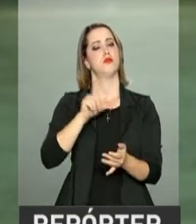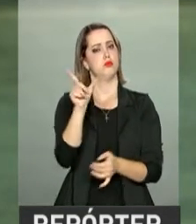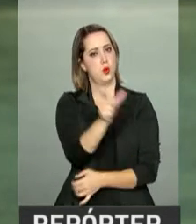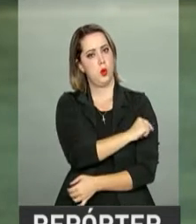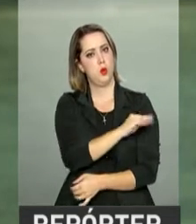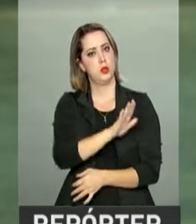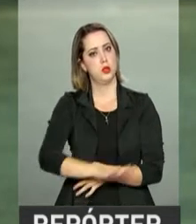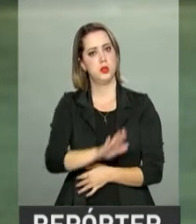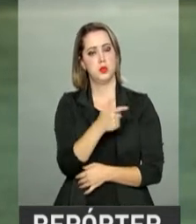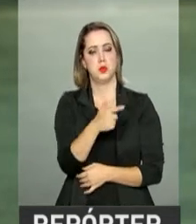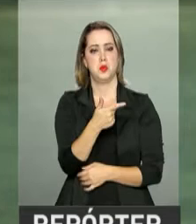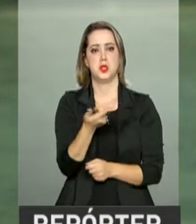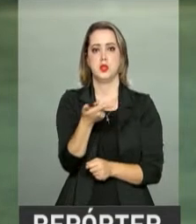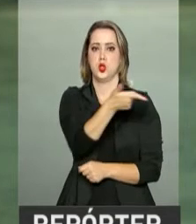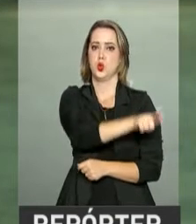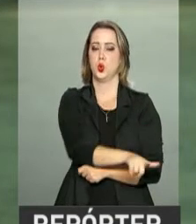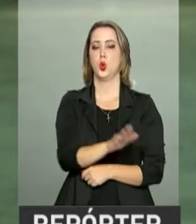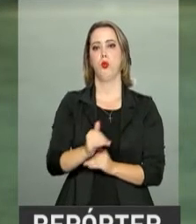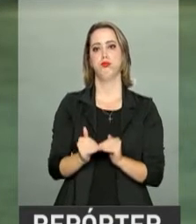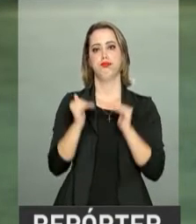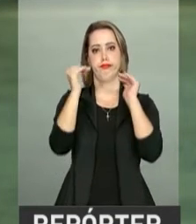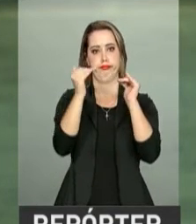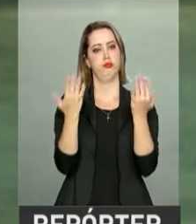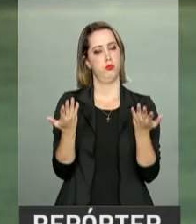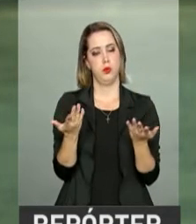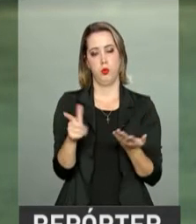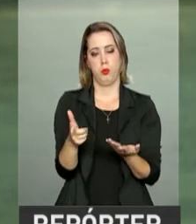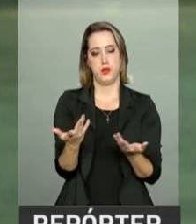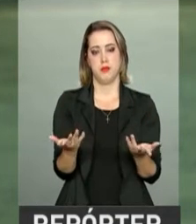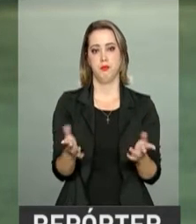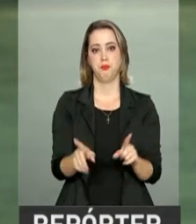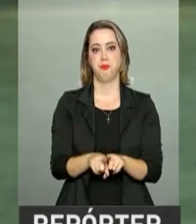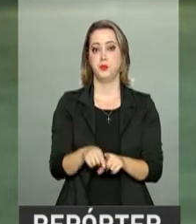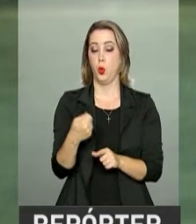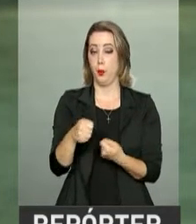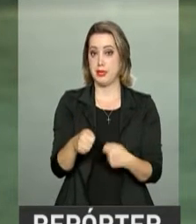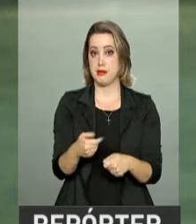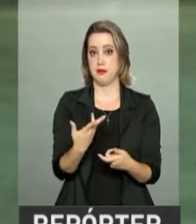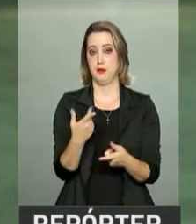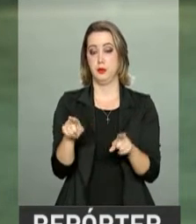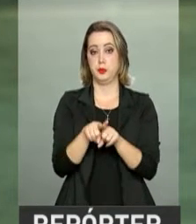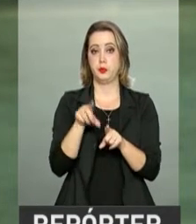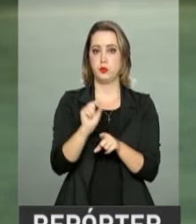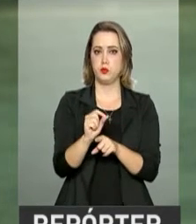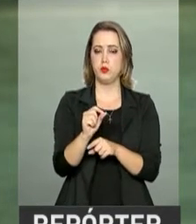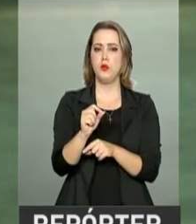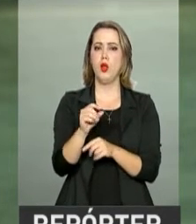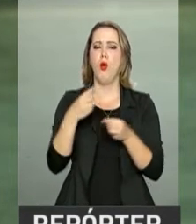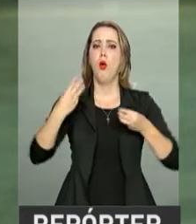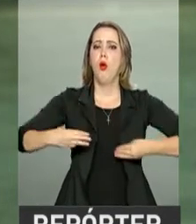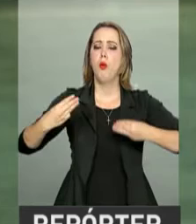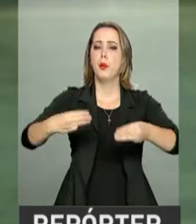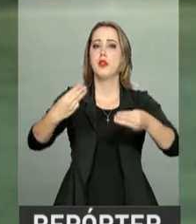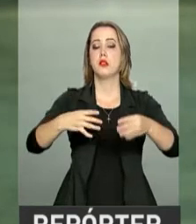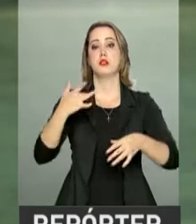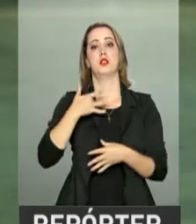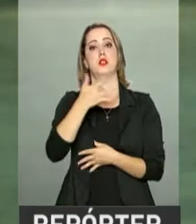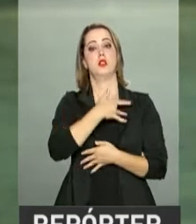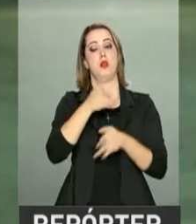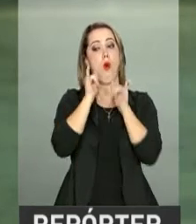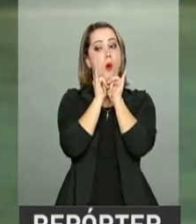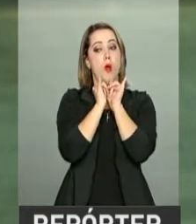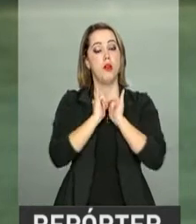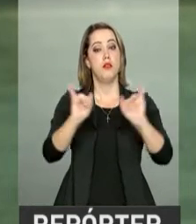na fase adulta o ministério da saúde avalia que a vacina contra a febre amarela é uma realidade